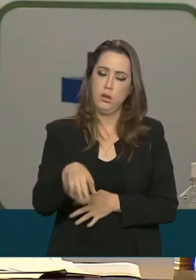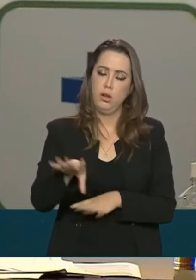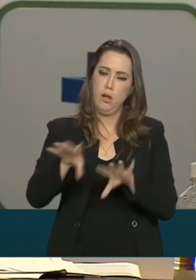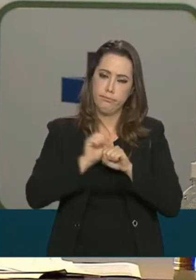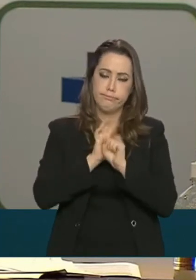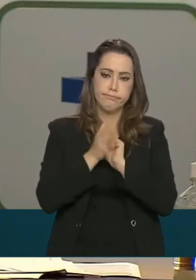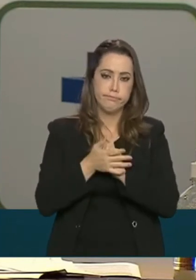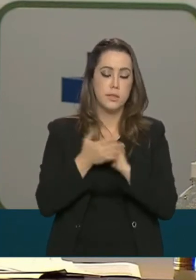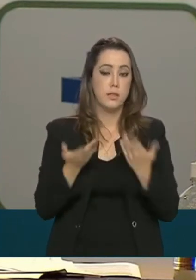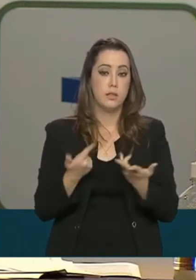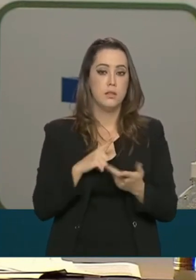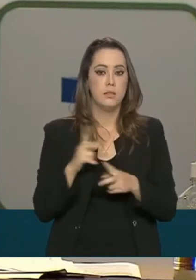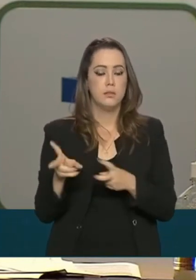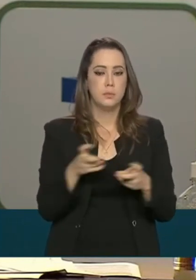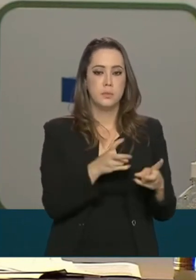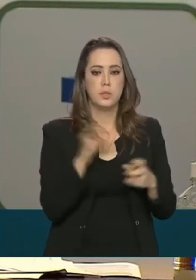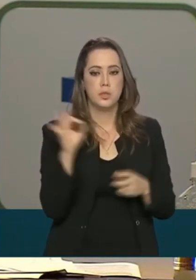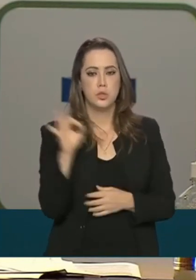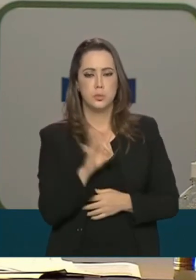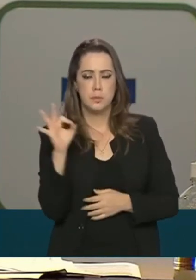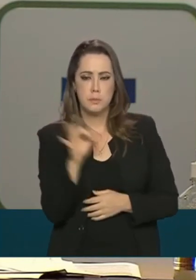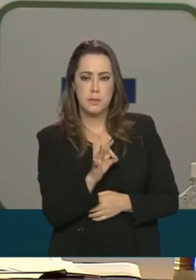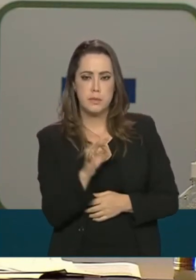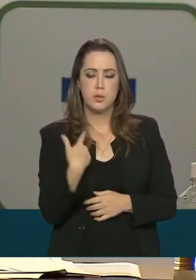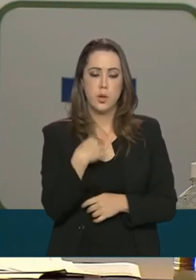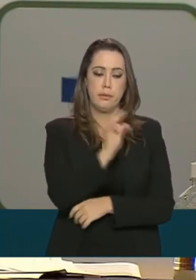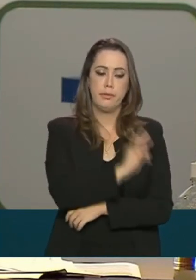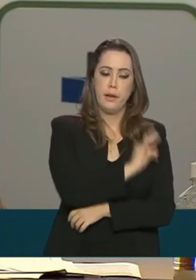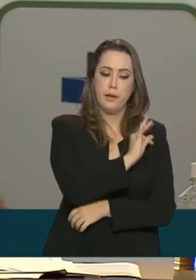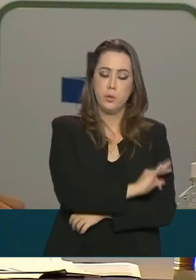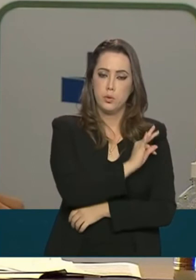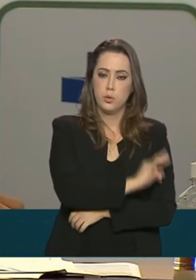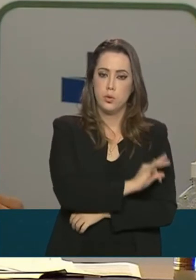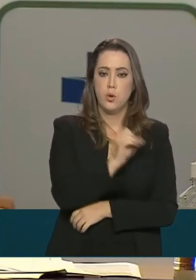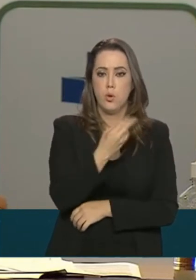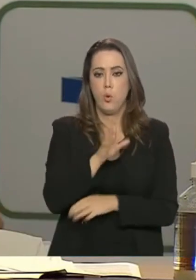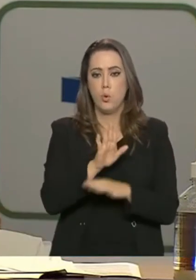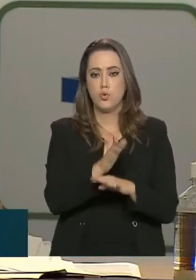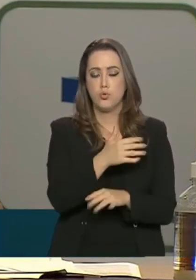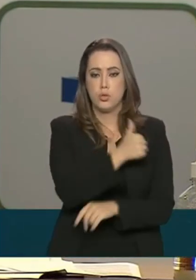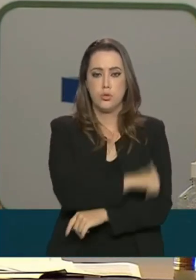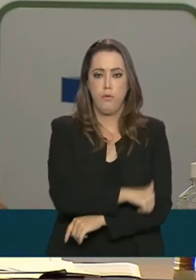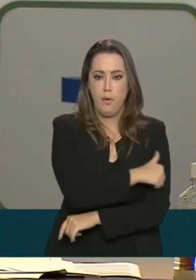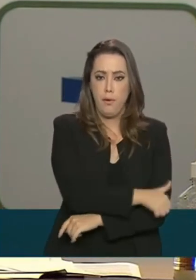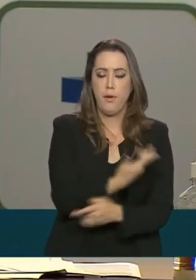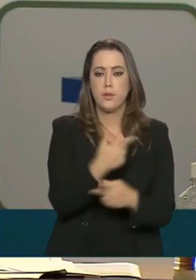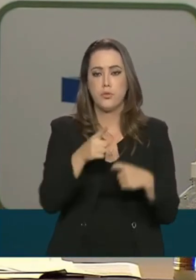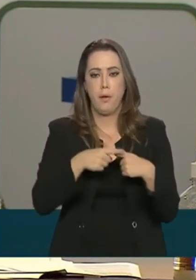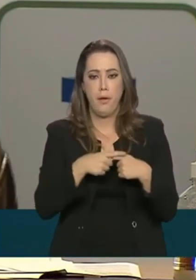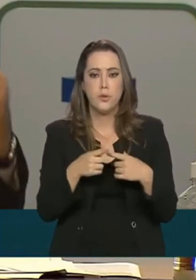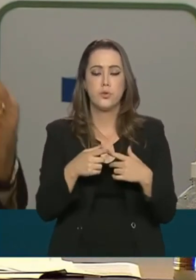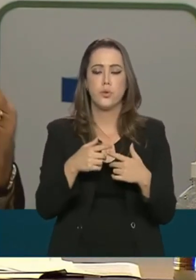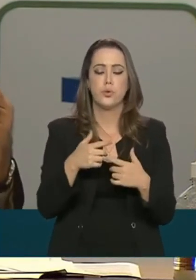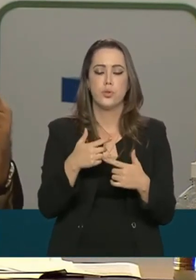e aí temos esse percentual entre técnicos ou auxiliares de enfermagem, médicos e